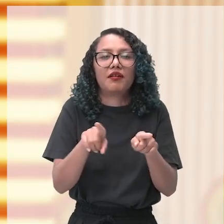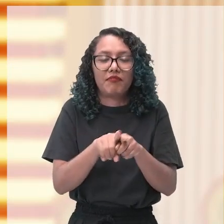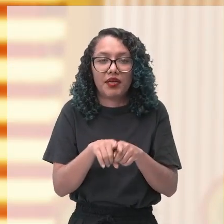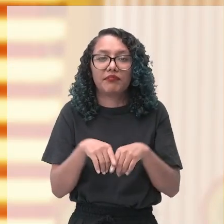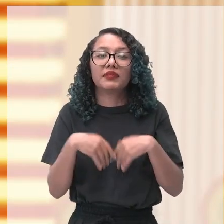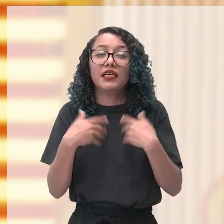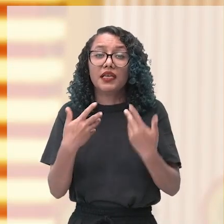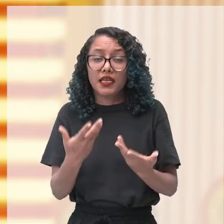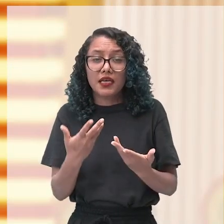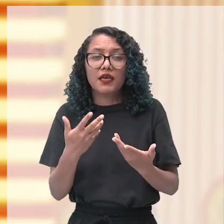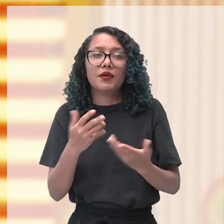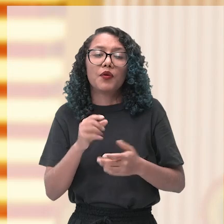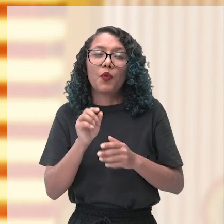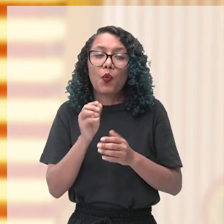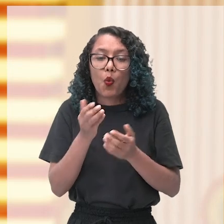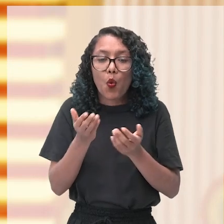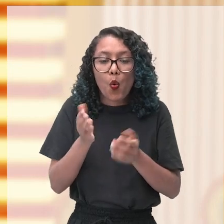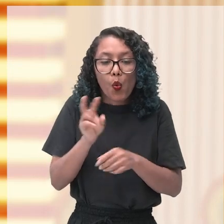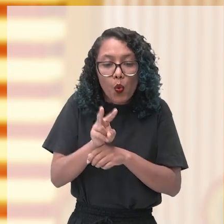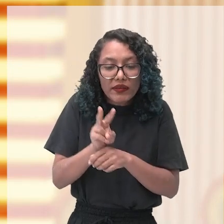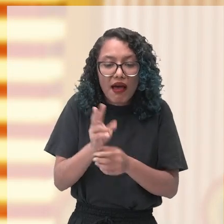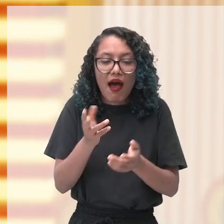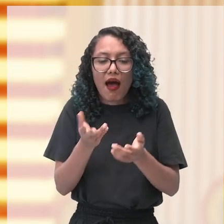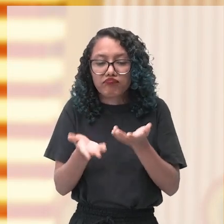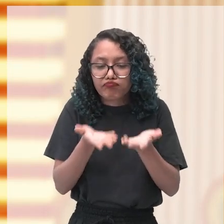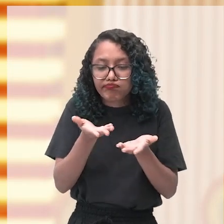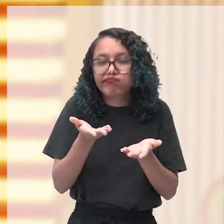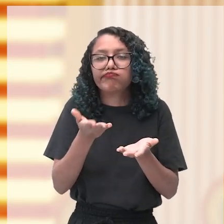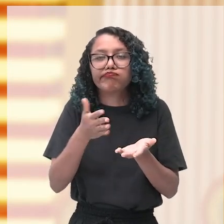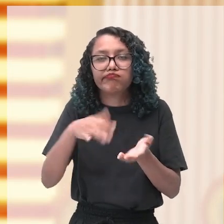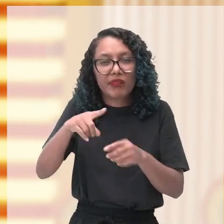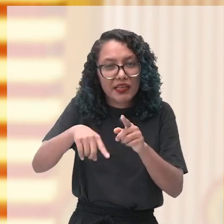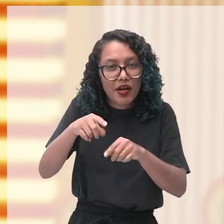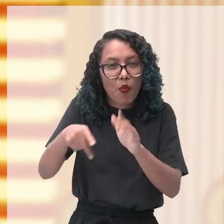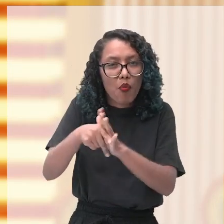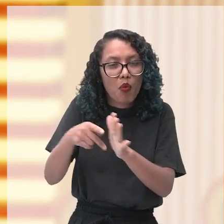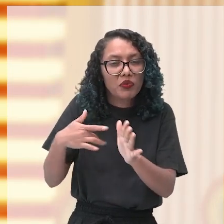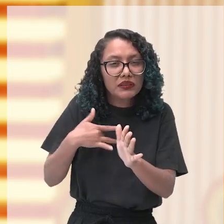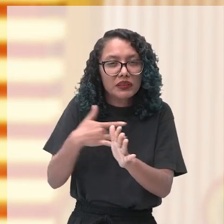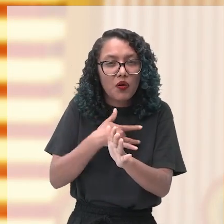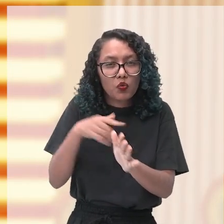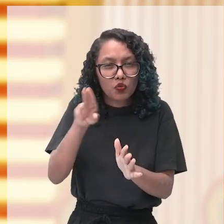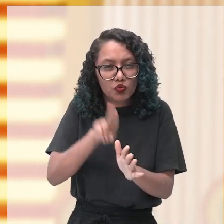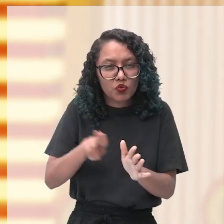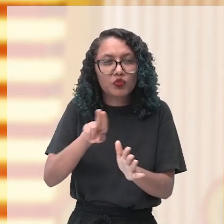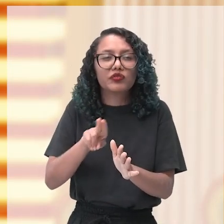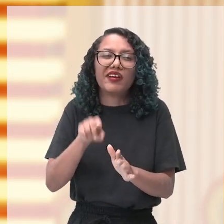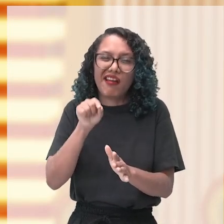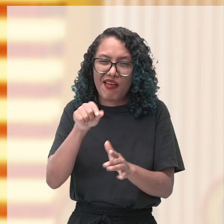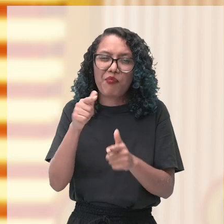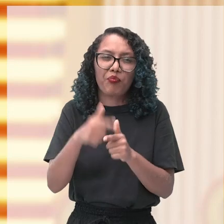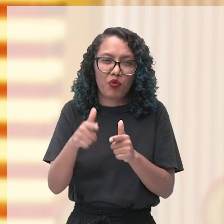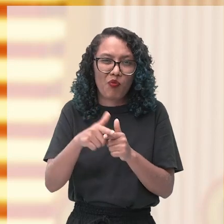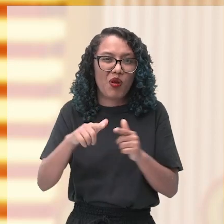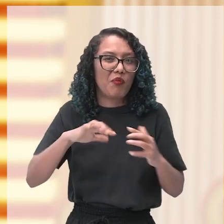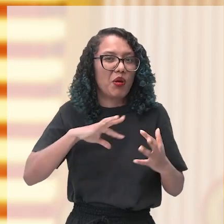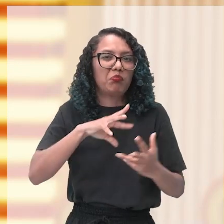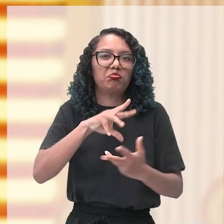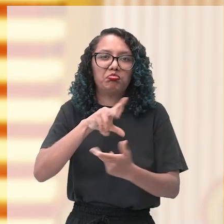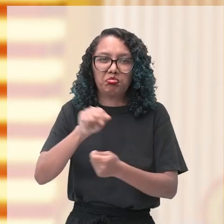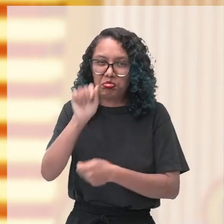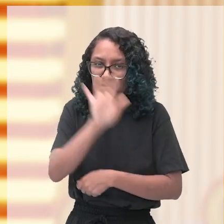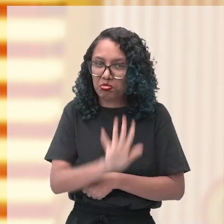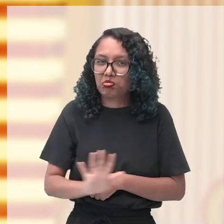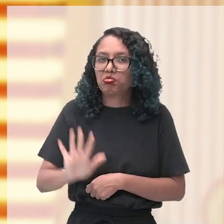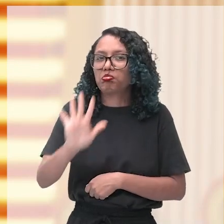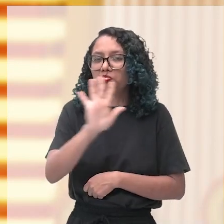resíduos advindos das áreas de saúde é um problema mundial, né? Como